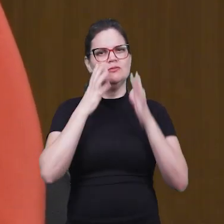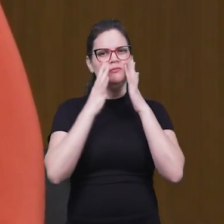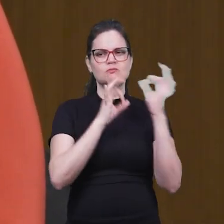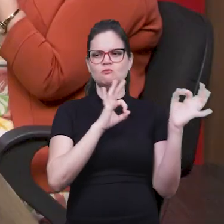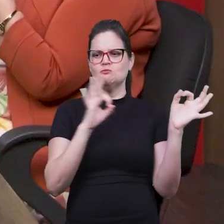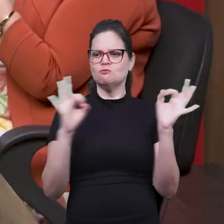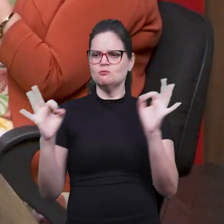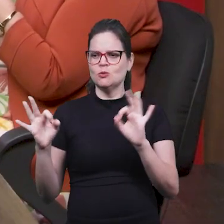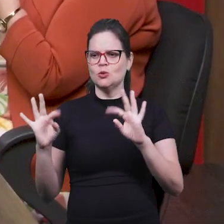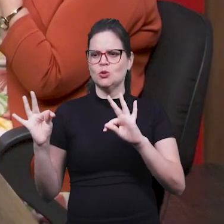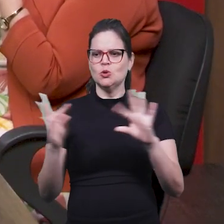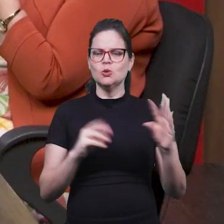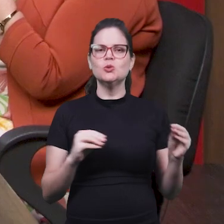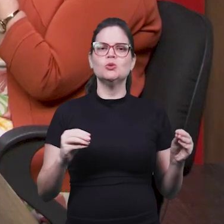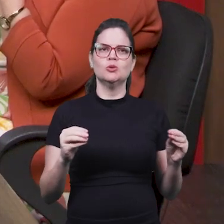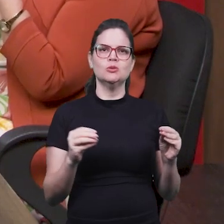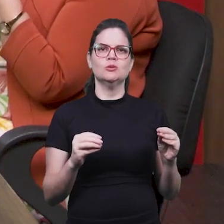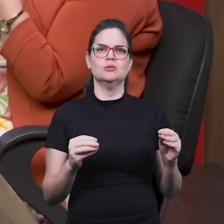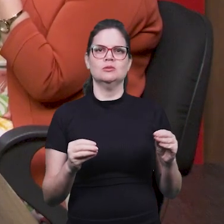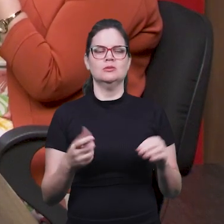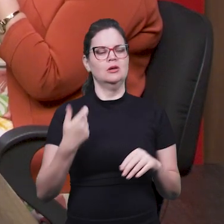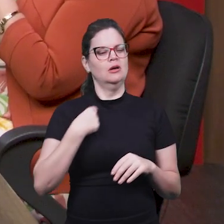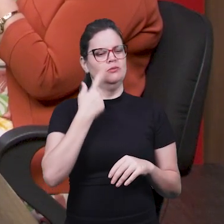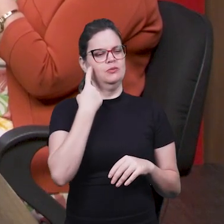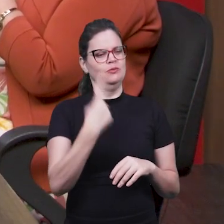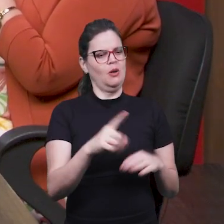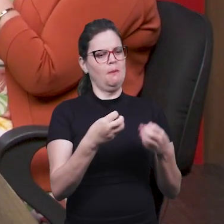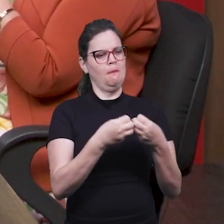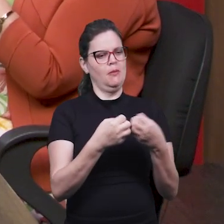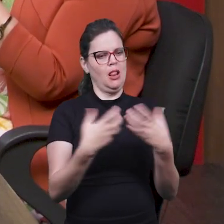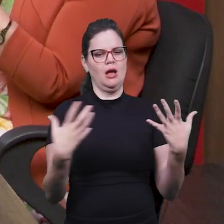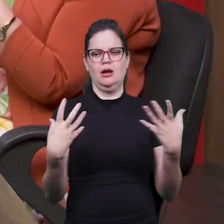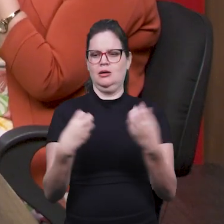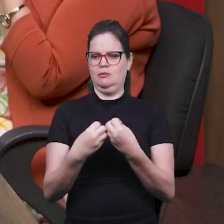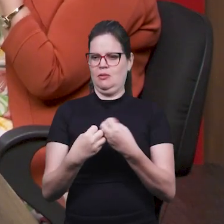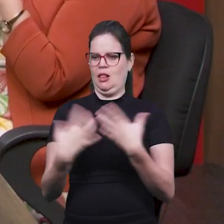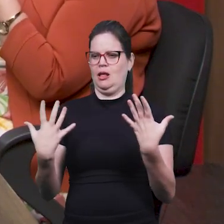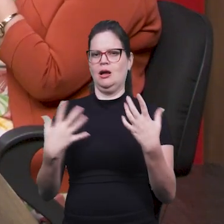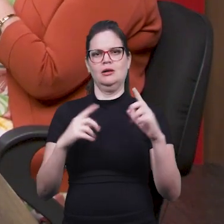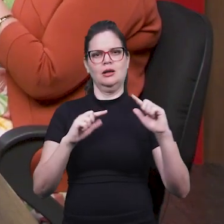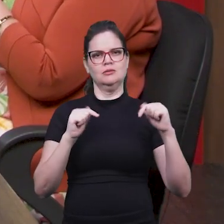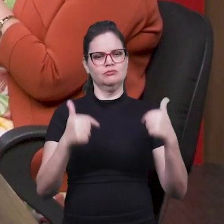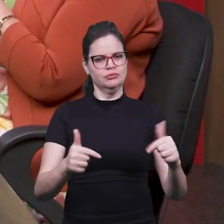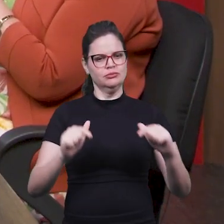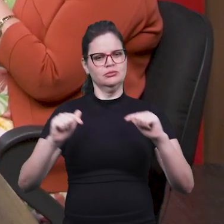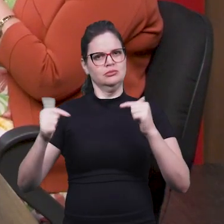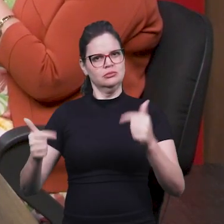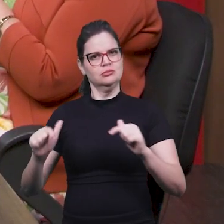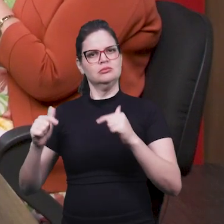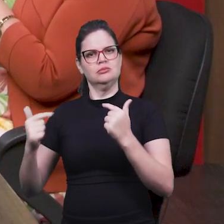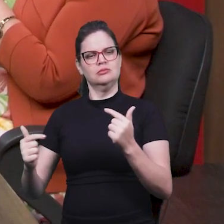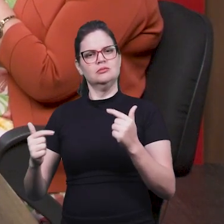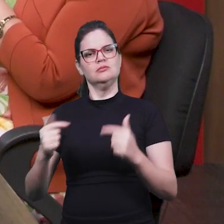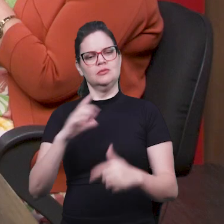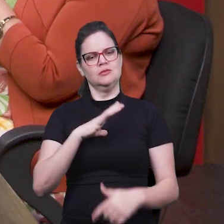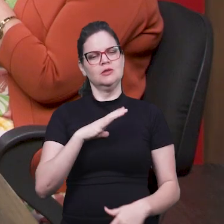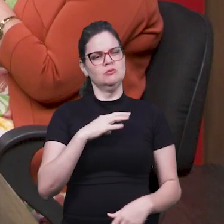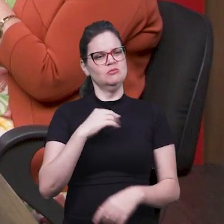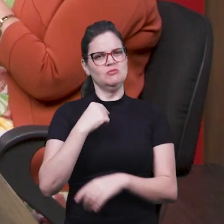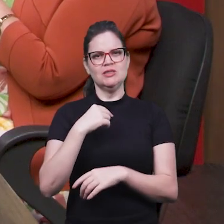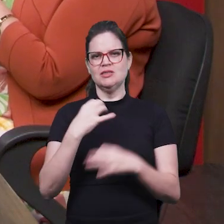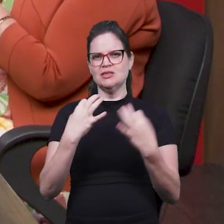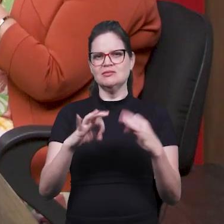milagres, né? Milagres, operações do Senhor. E eu sinceramente, eu não sabia que eu ia